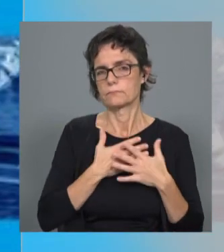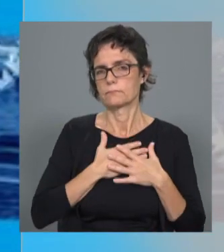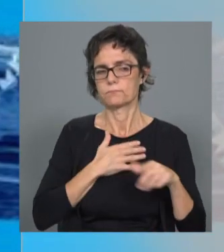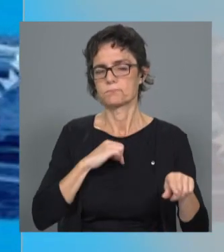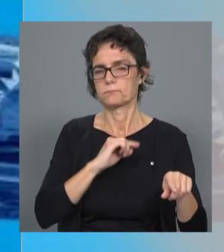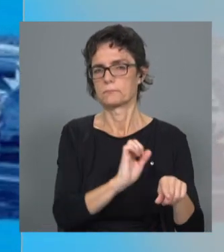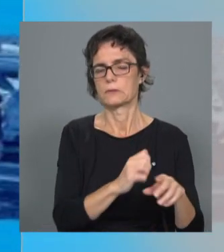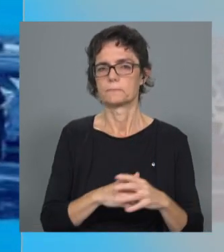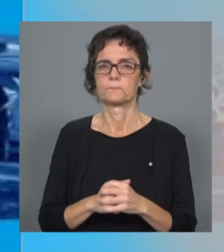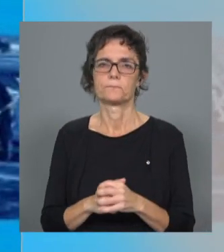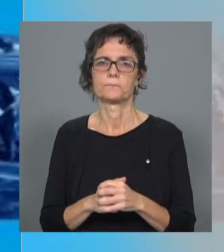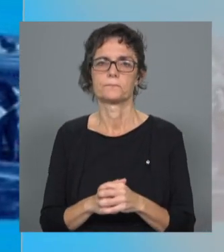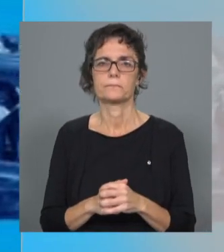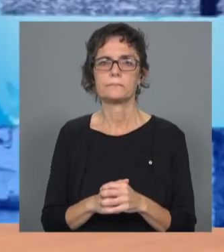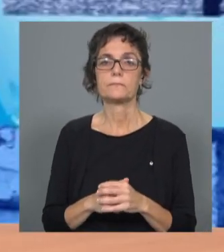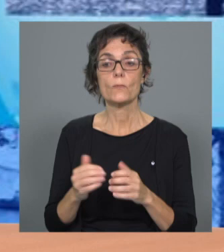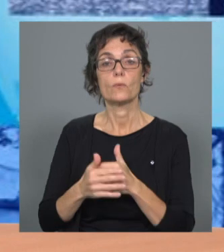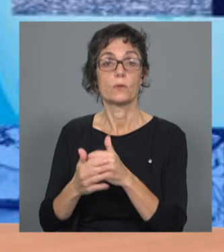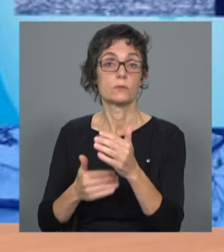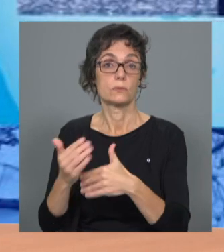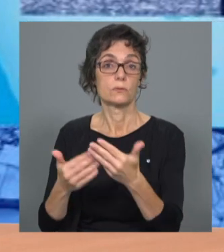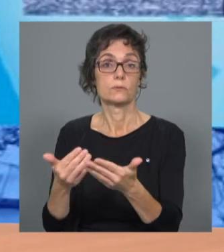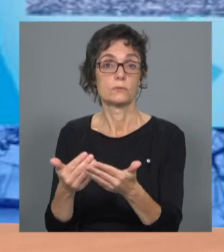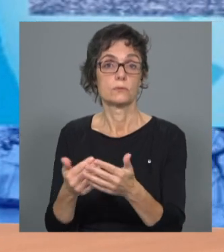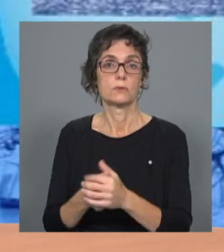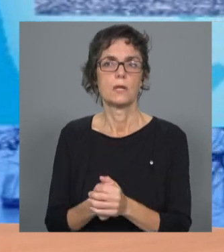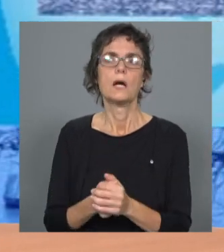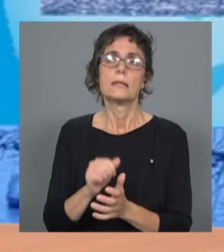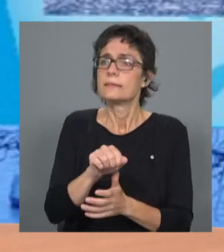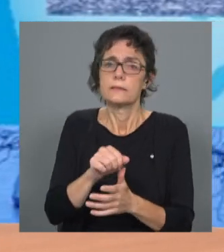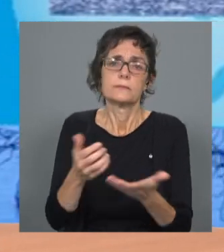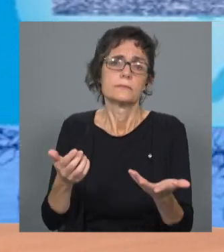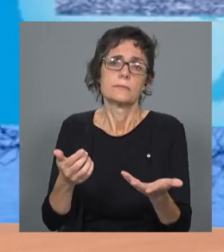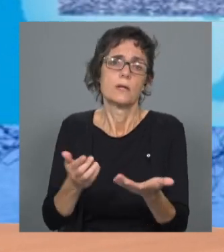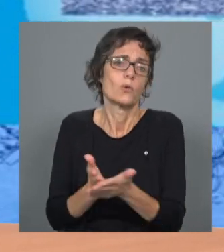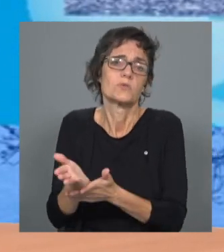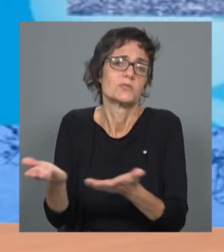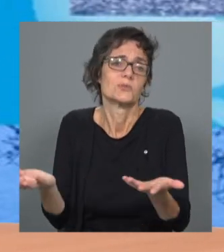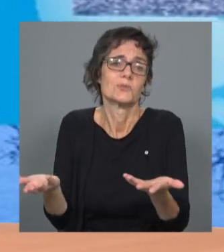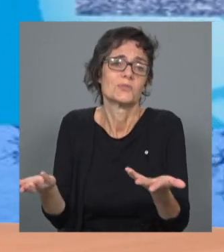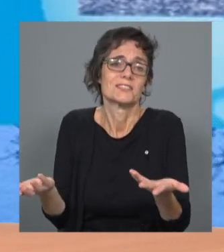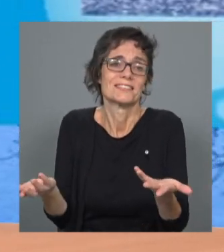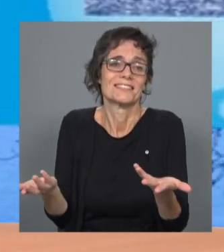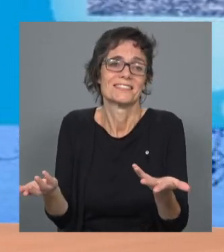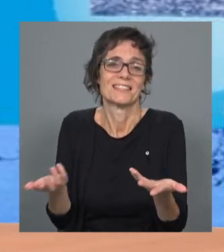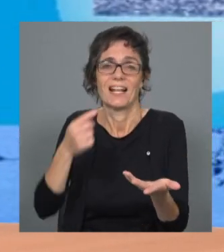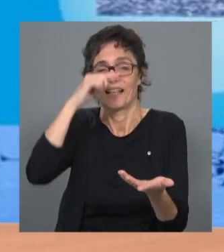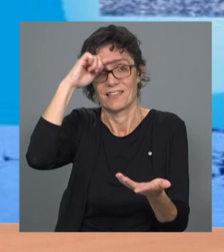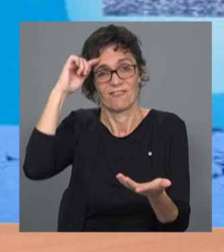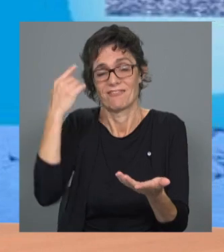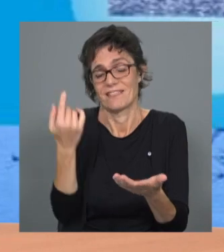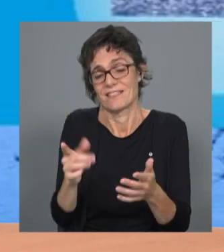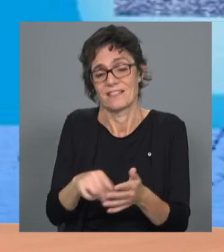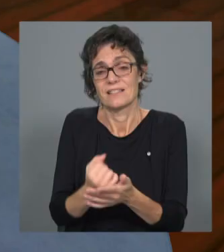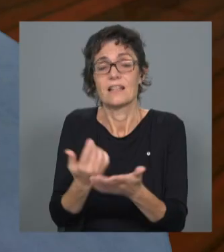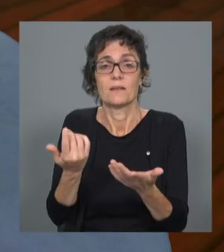meses ou quase 3 meses. Continua e é sempre difícil. E sobretudo quando as coisas acontecem desta